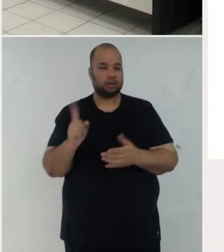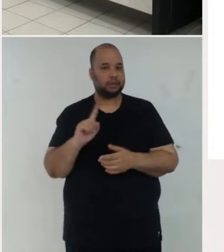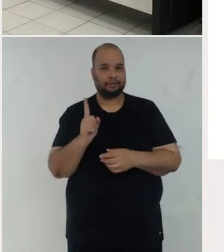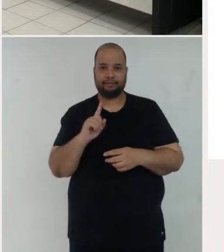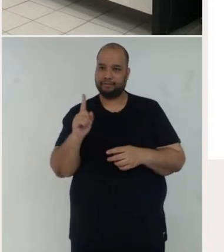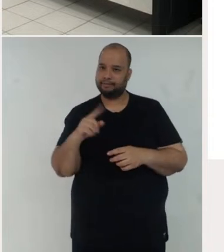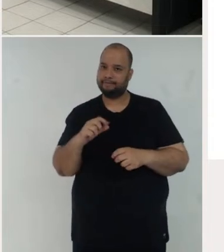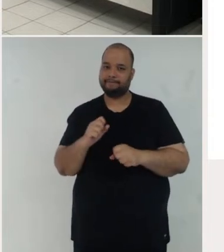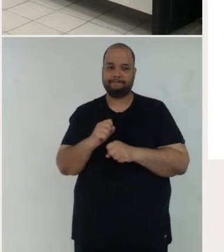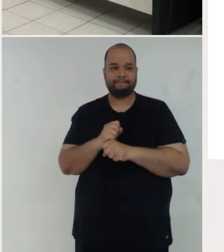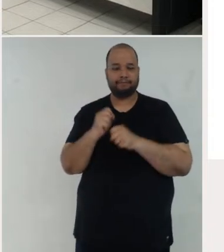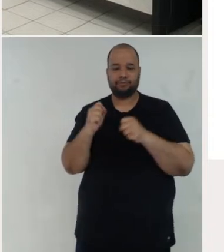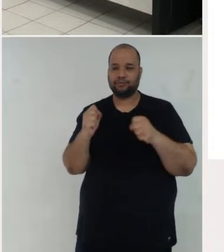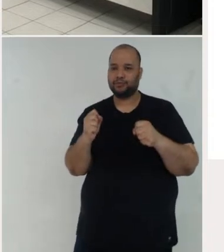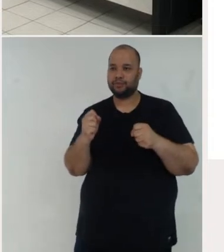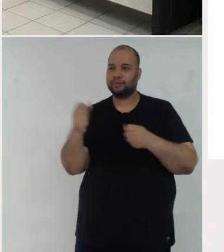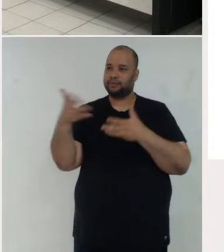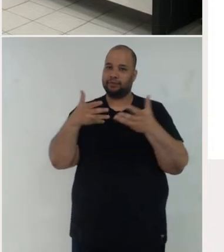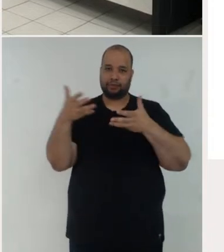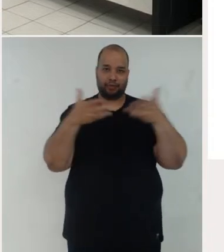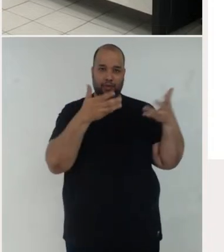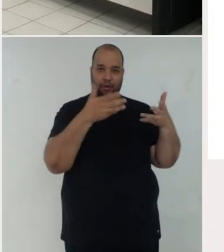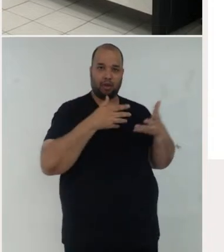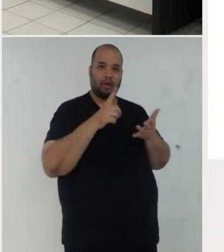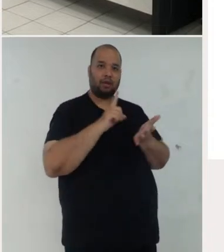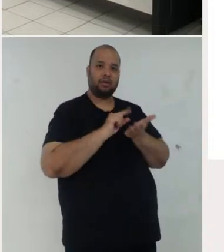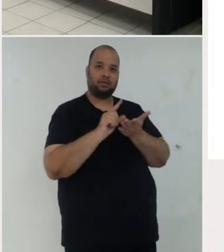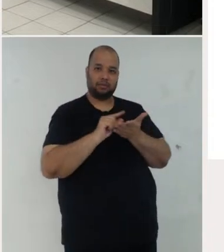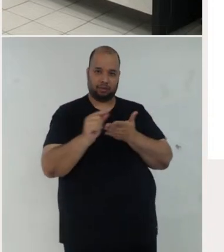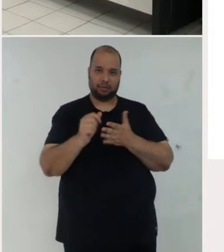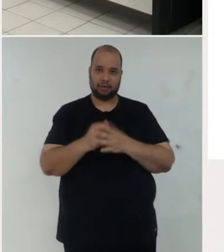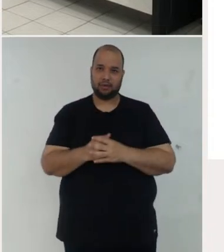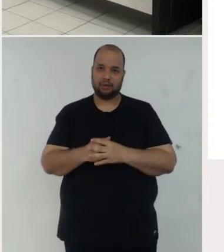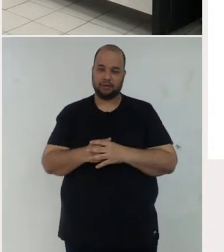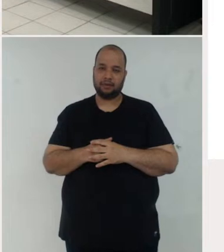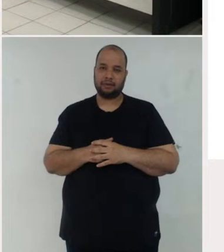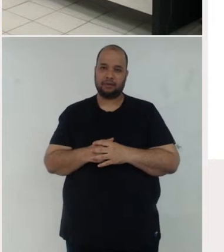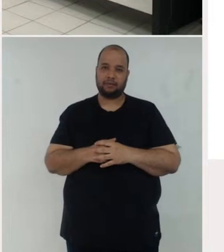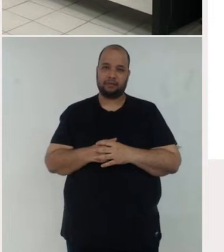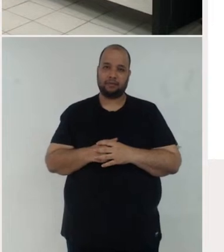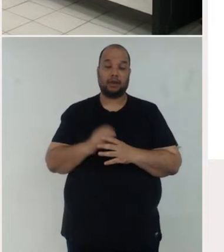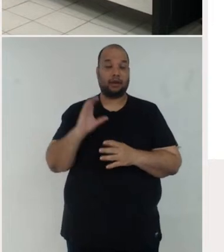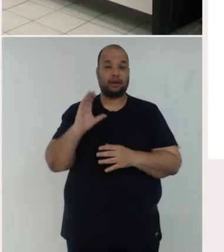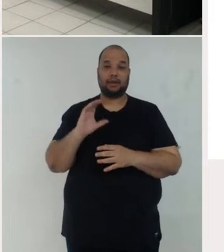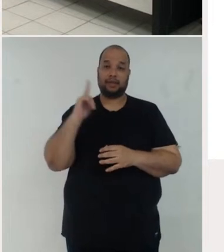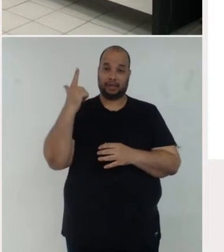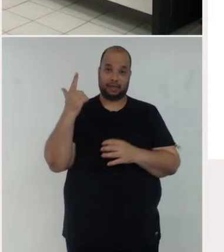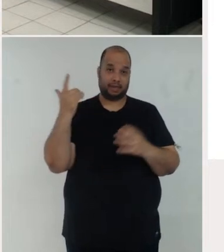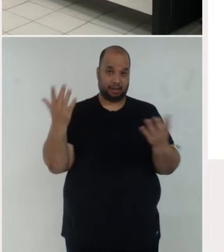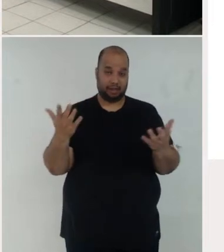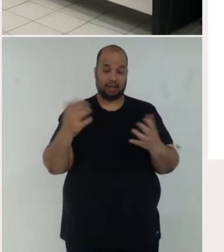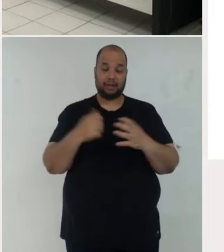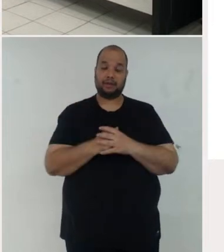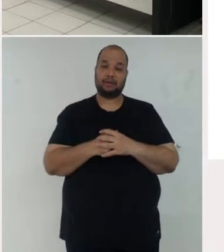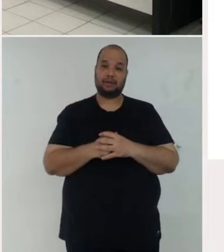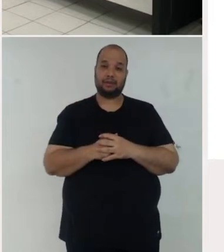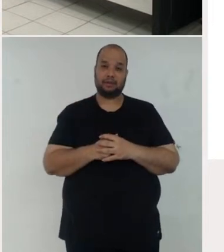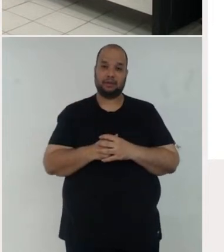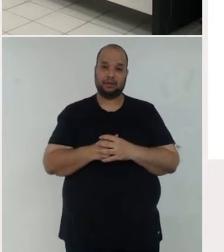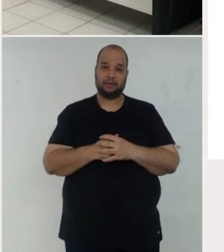conta de receber tantos artigos. E, claro,